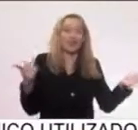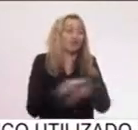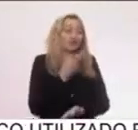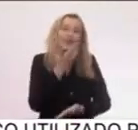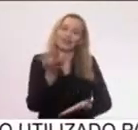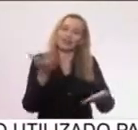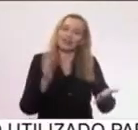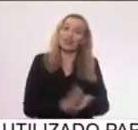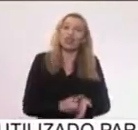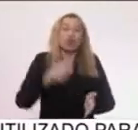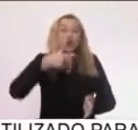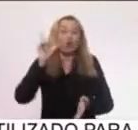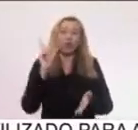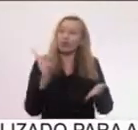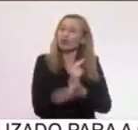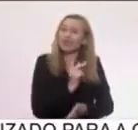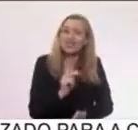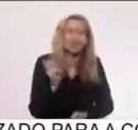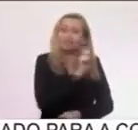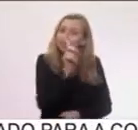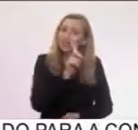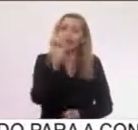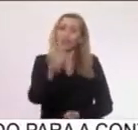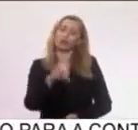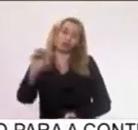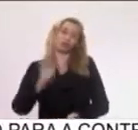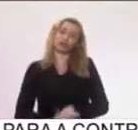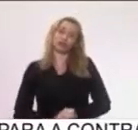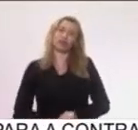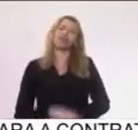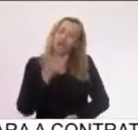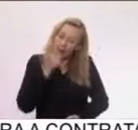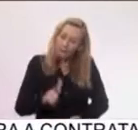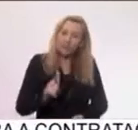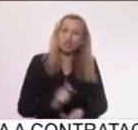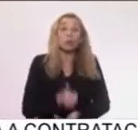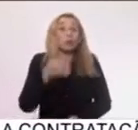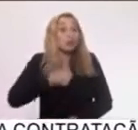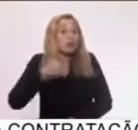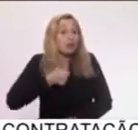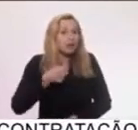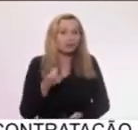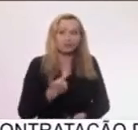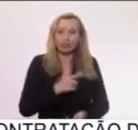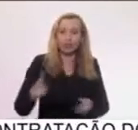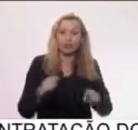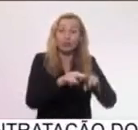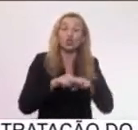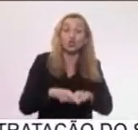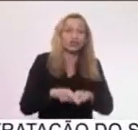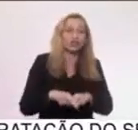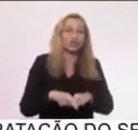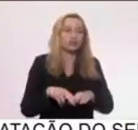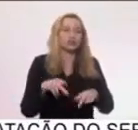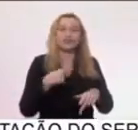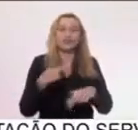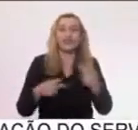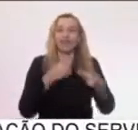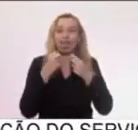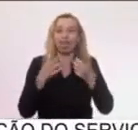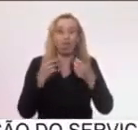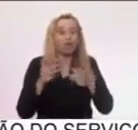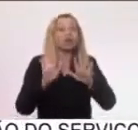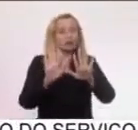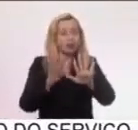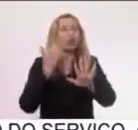que o que aconteceu ontem não foi isso. Repito, primeiro que eu não vejo motivo de tanto alarido. Aliás,